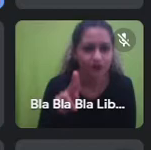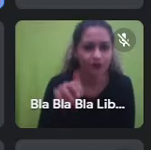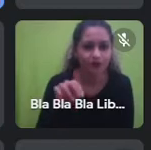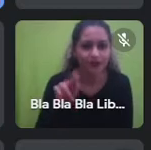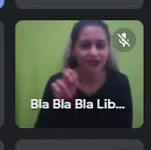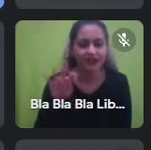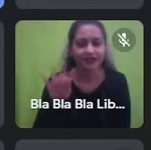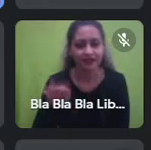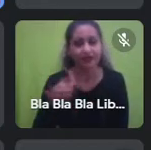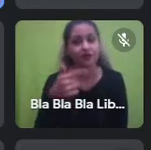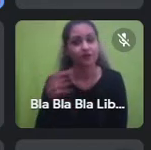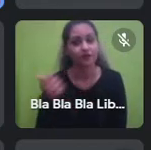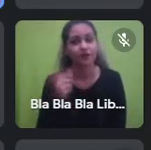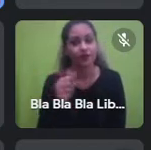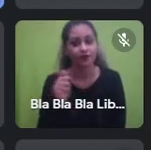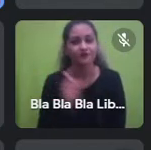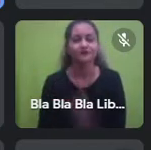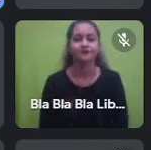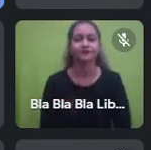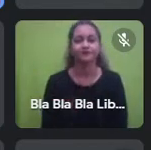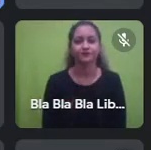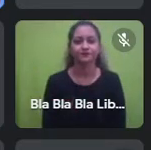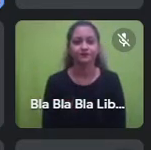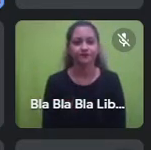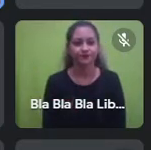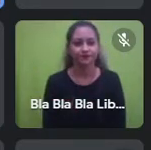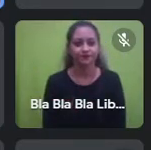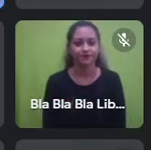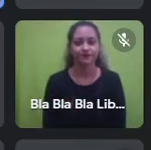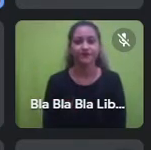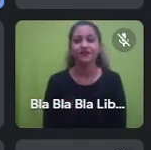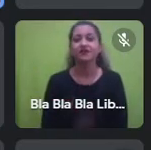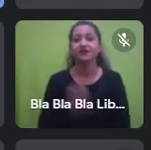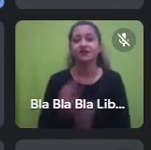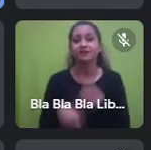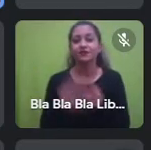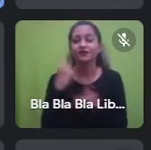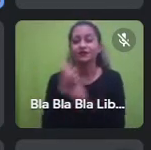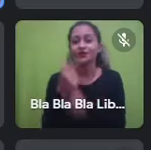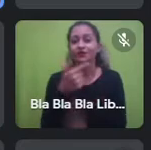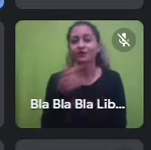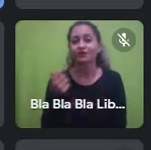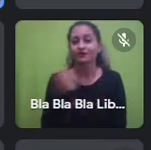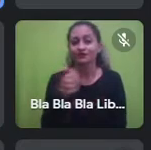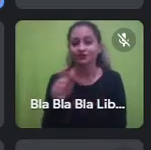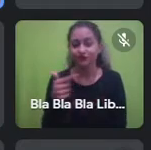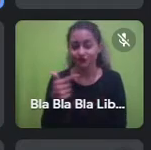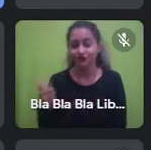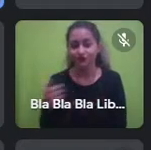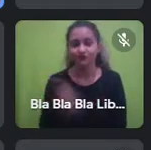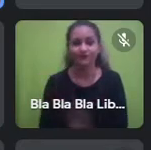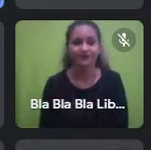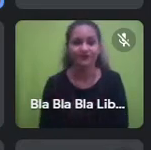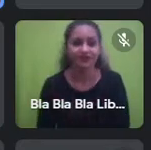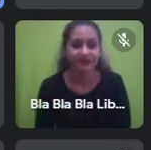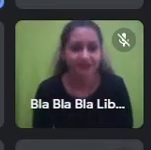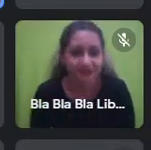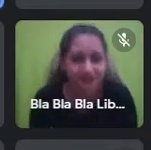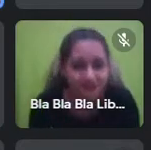Próximo. O que eu encontrei em 2021? eu